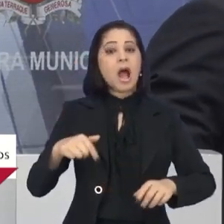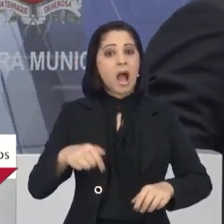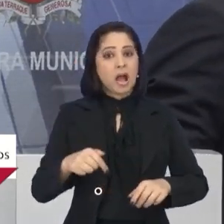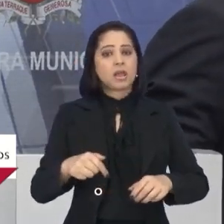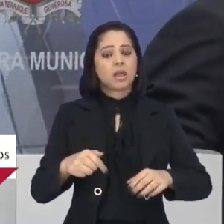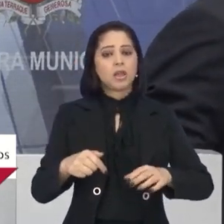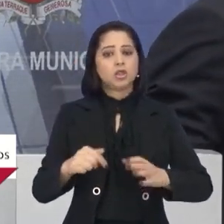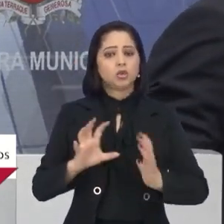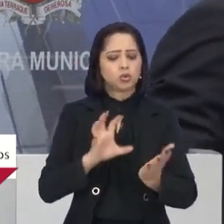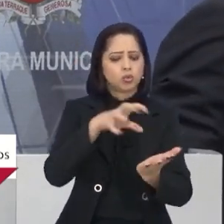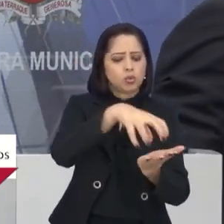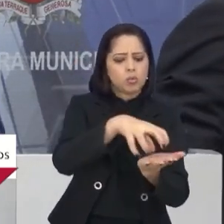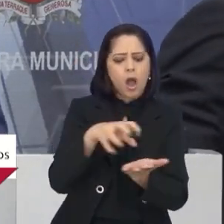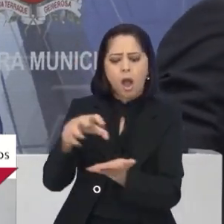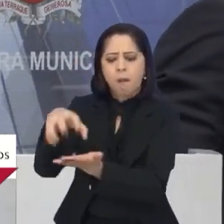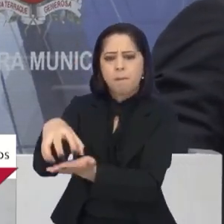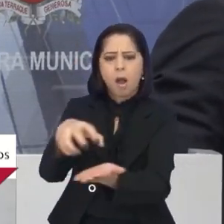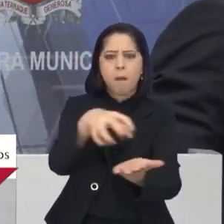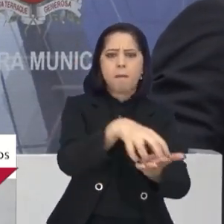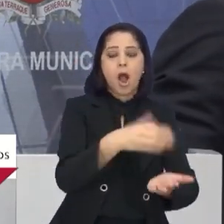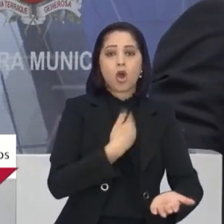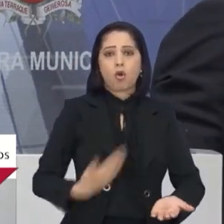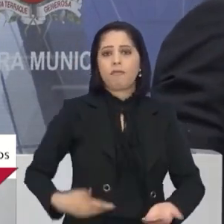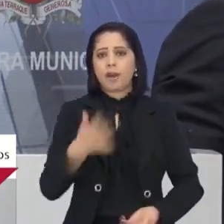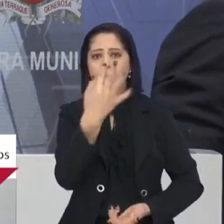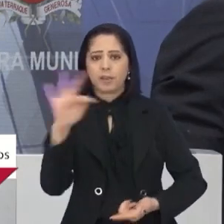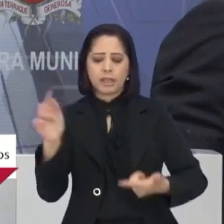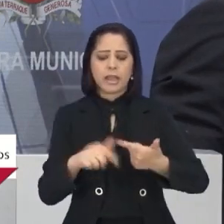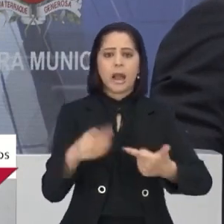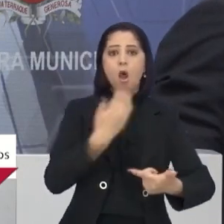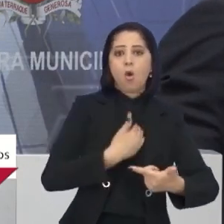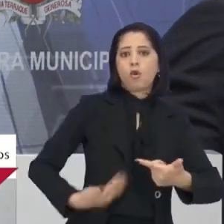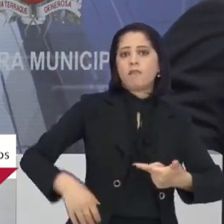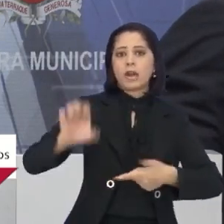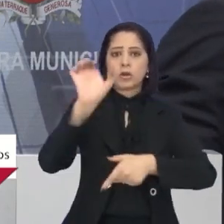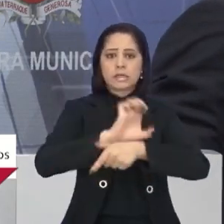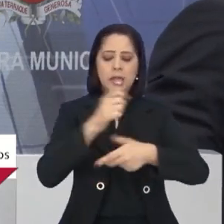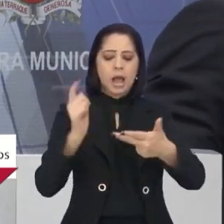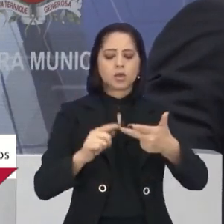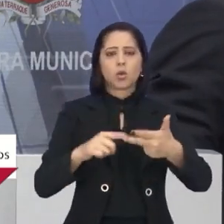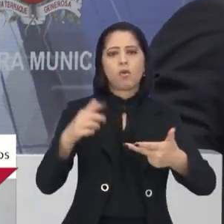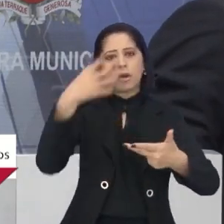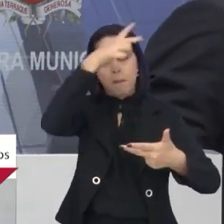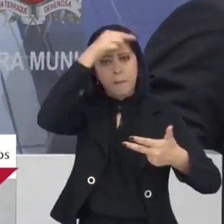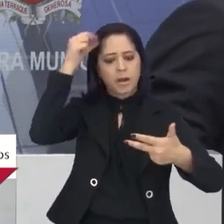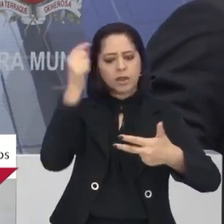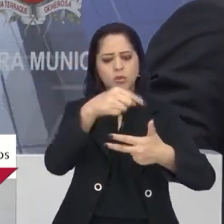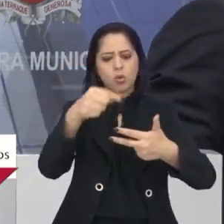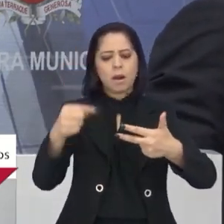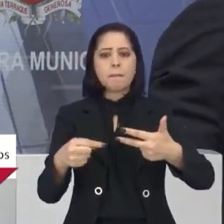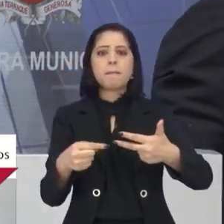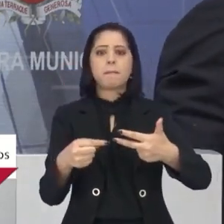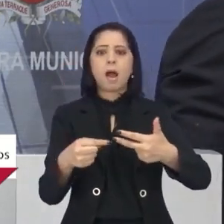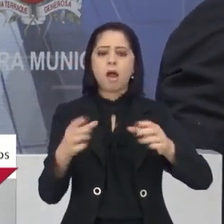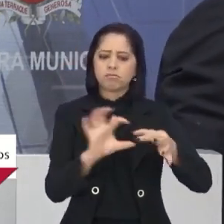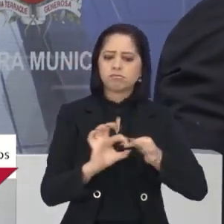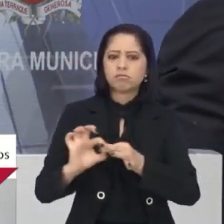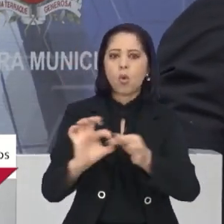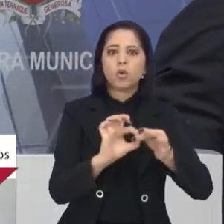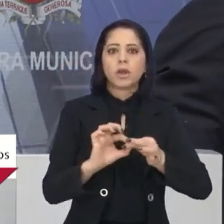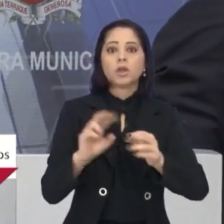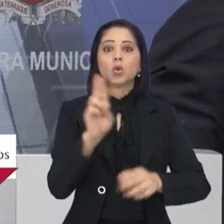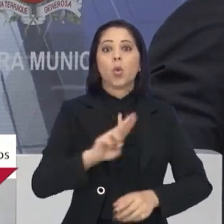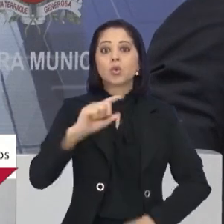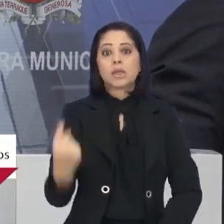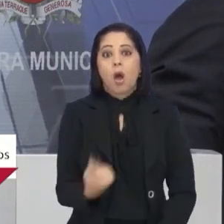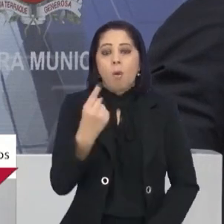órgãos públicos como se une un Federal o governo federal governo estadual governo Municipal todas as forças mas usando de uma única plataforma e de